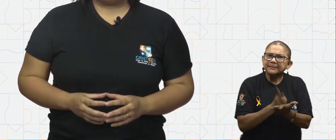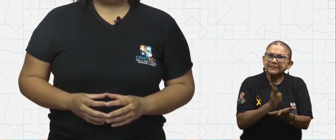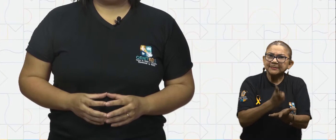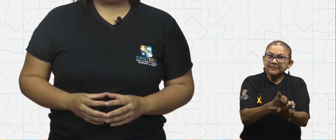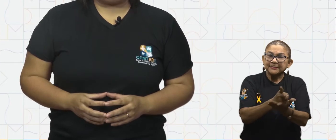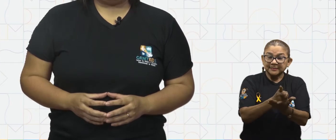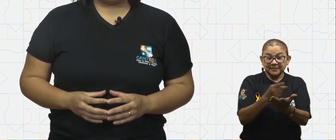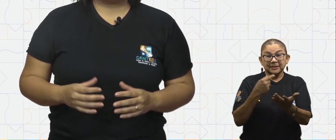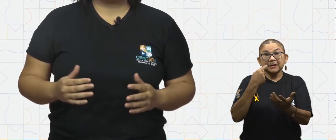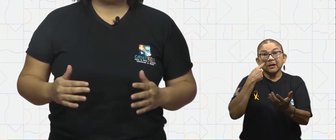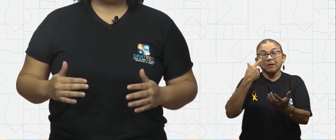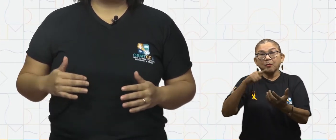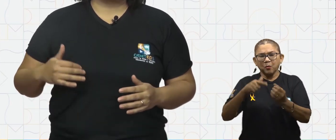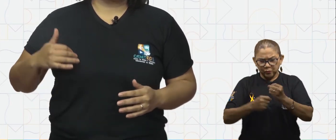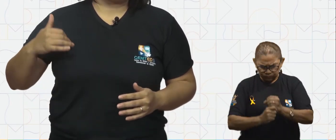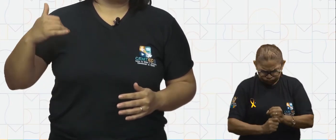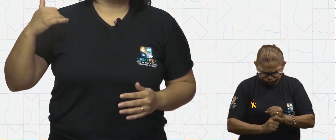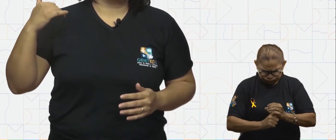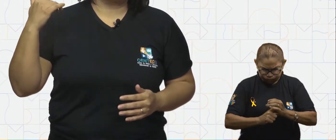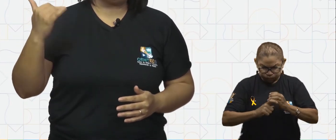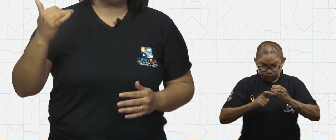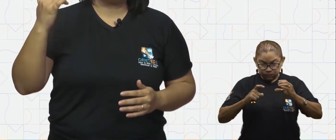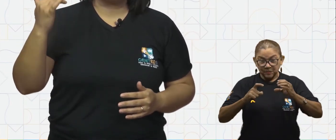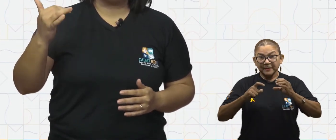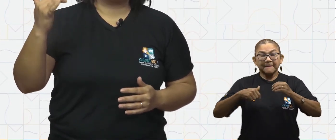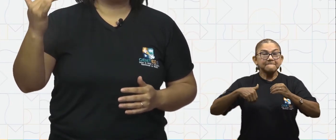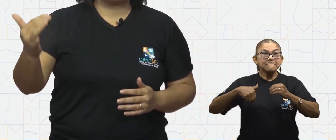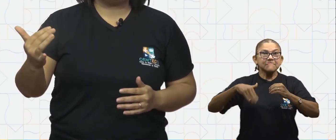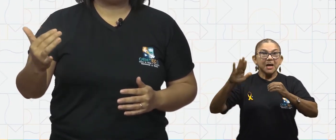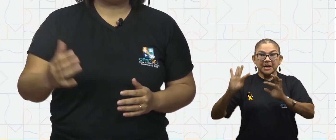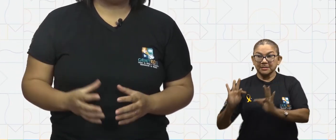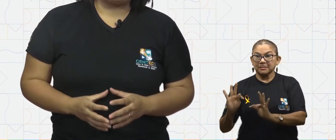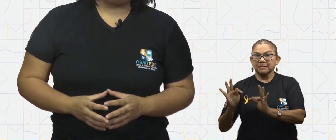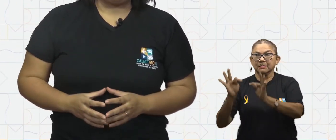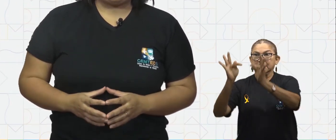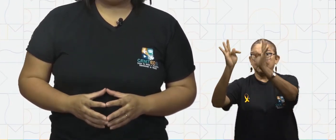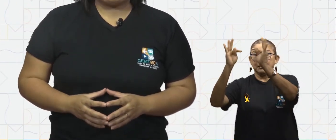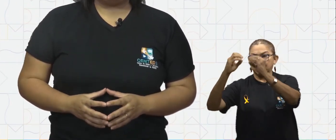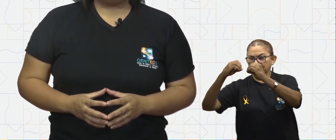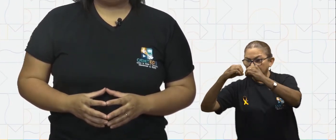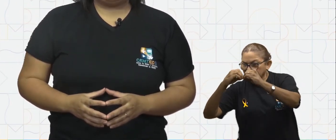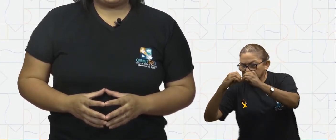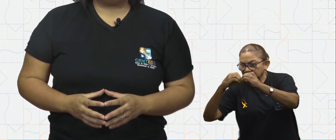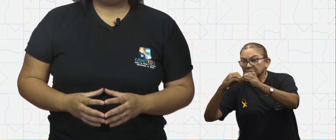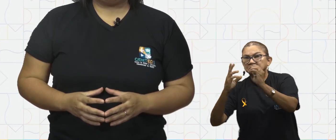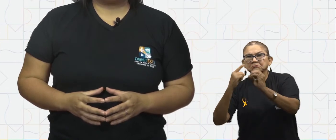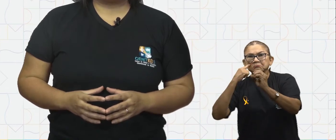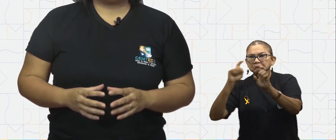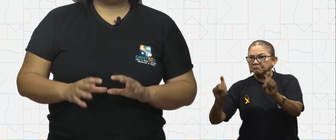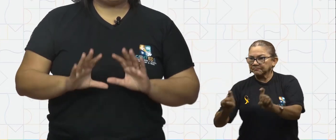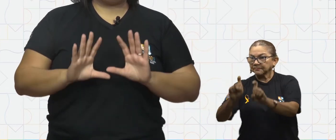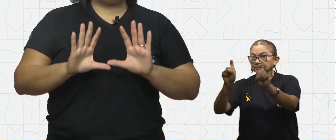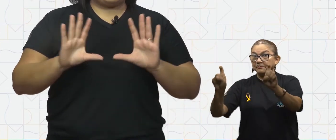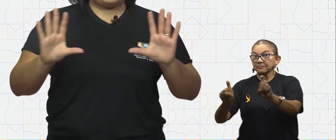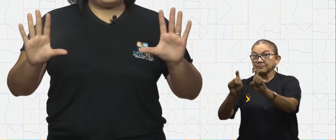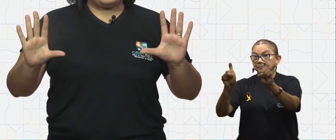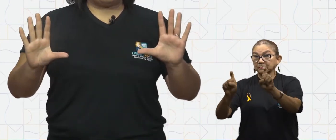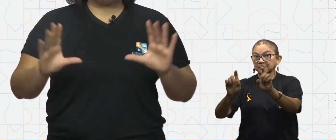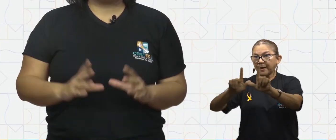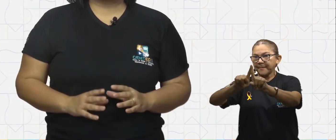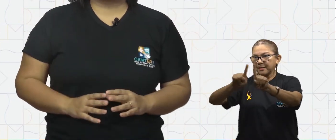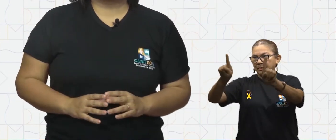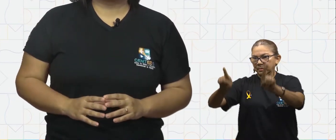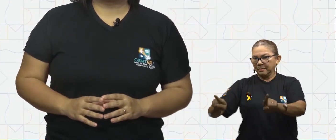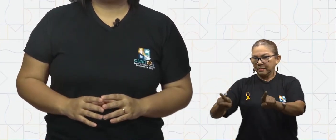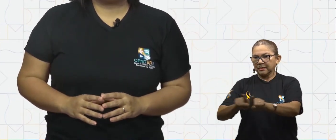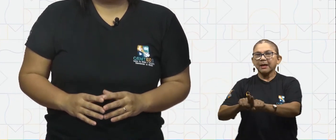microscópio eletrônico permite o aumento de mais de 100.000 vezes. A imagem ampliada é vista em uma tela,